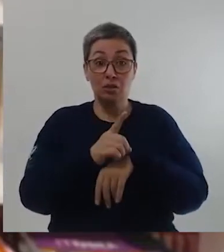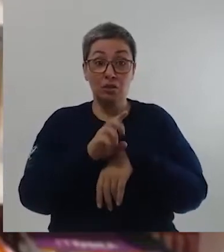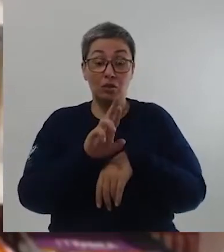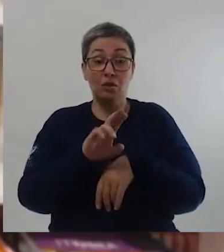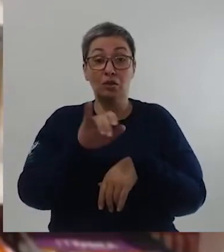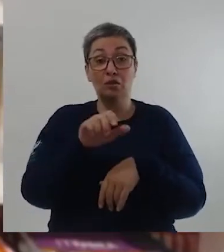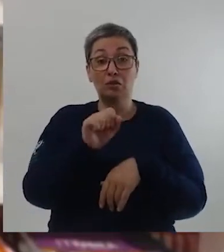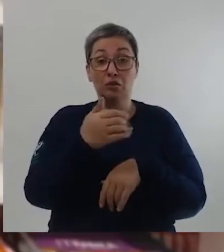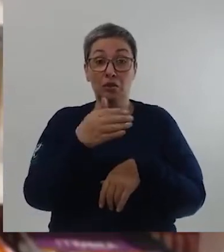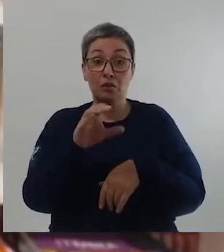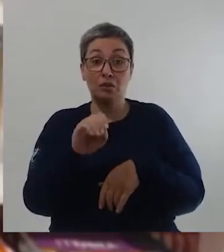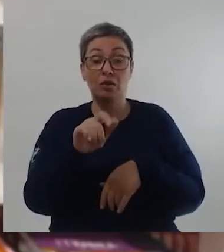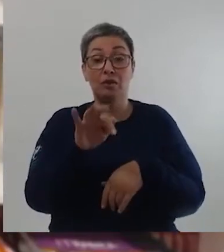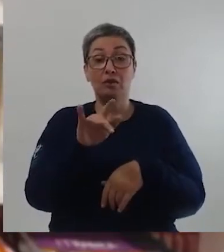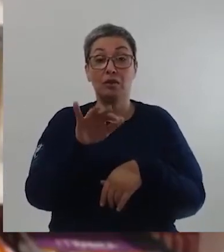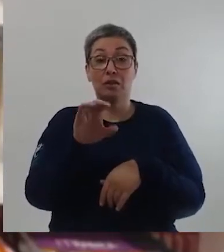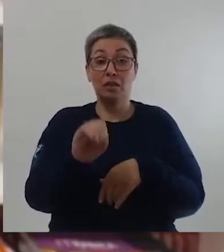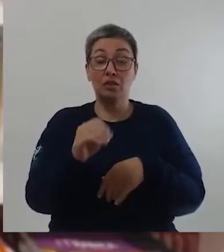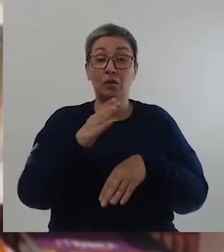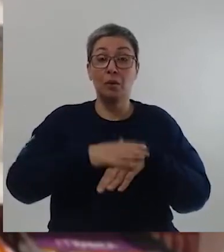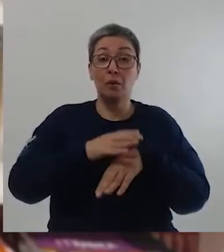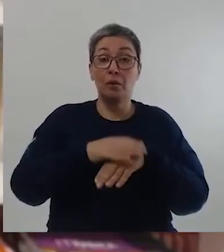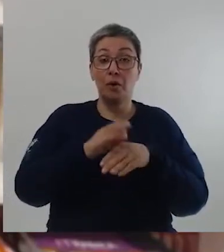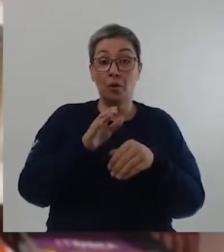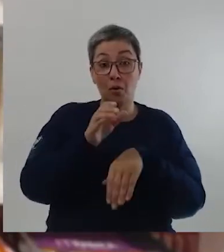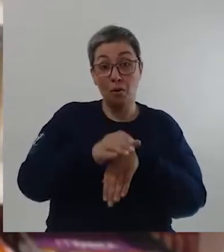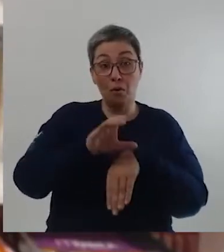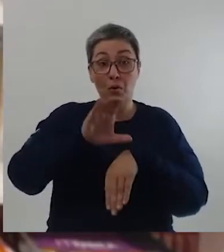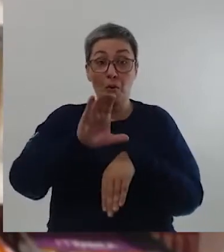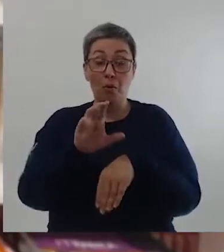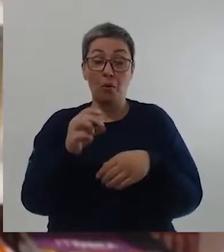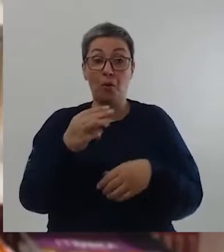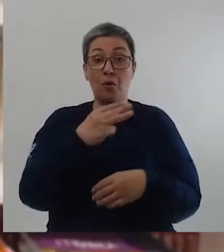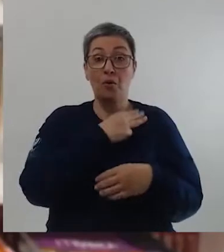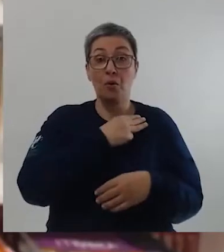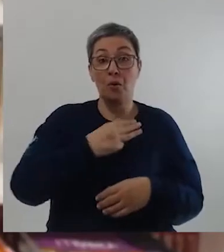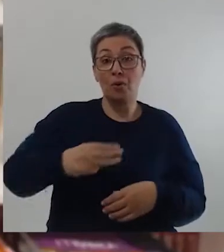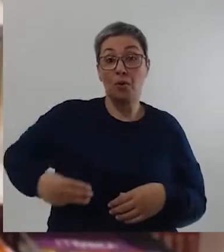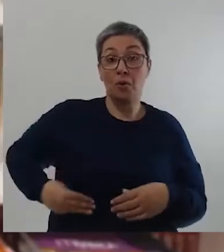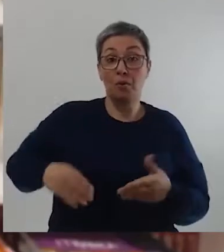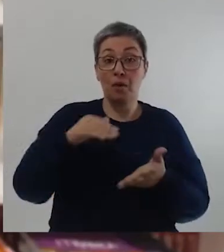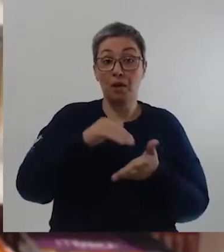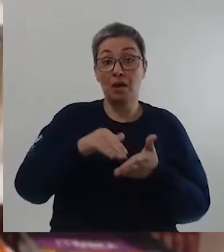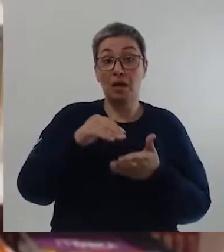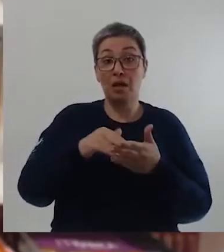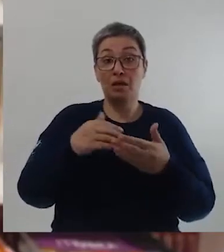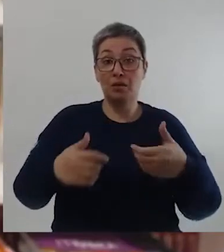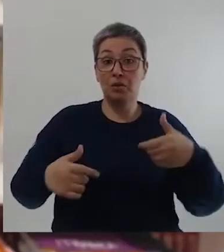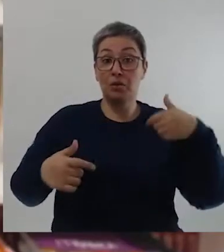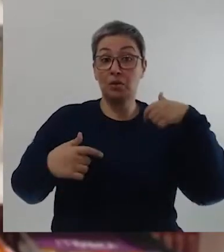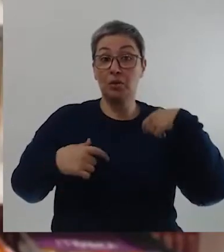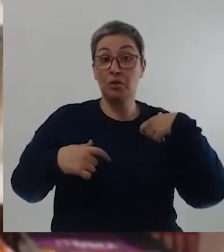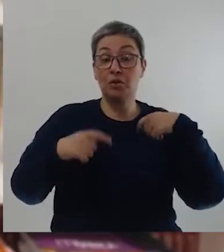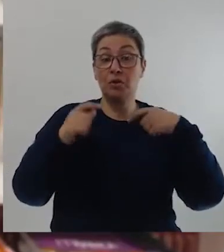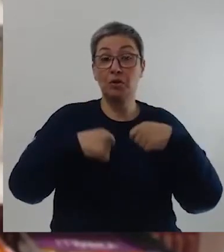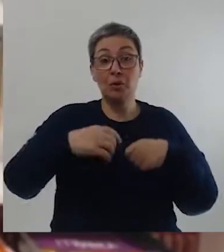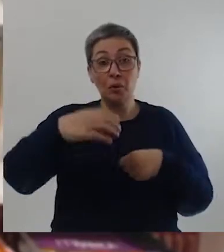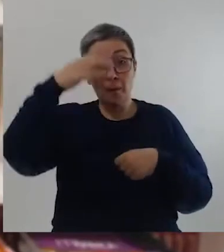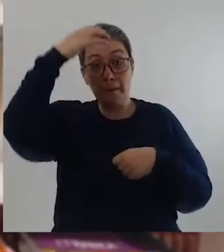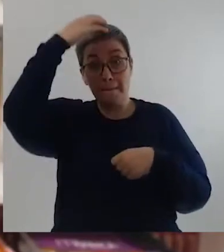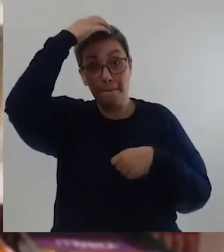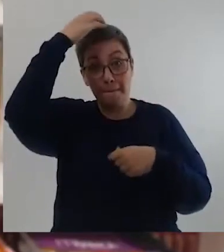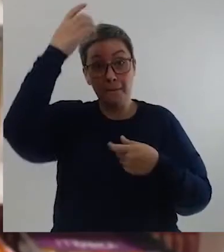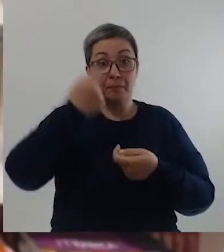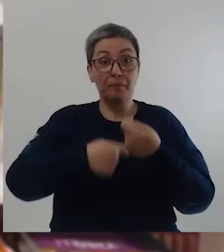Alfredo Correia de Oliveira do meu conselho Ministro e secretario de estado dos negócios do